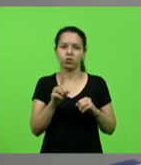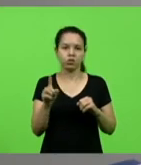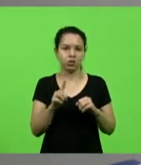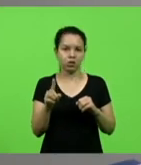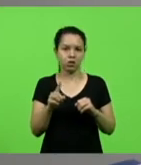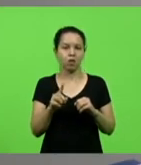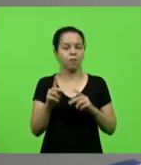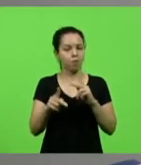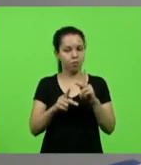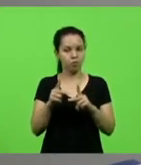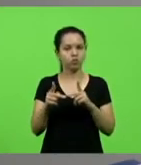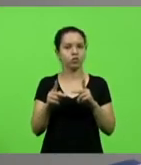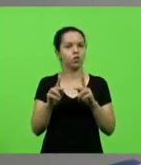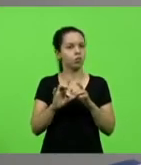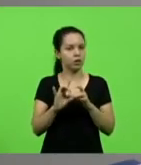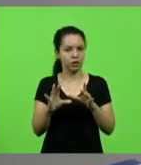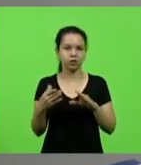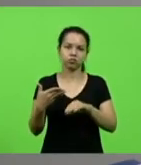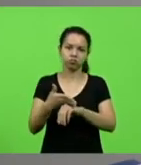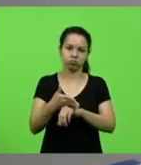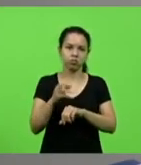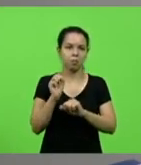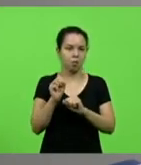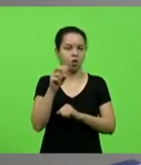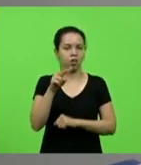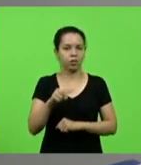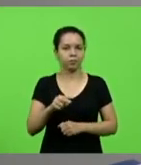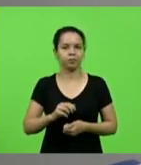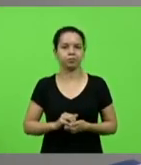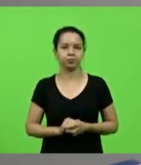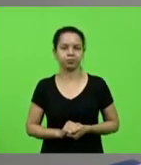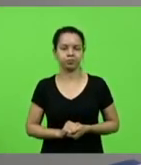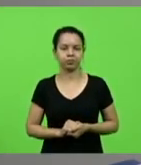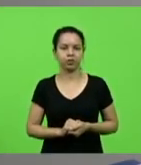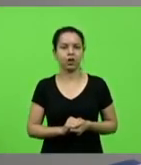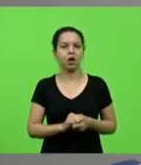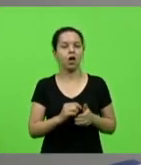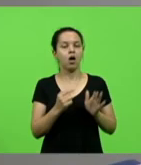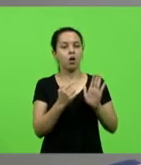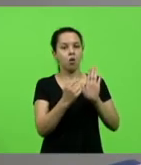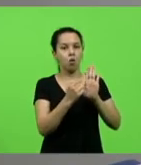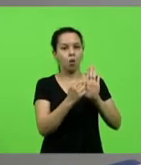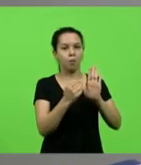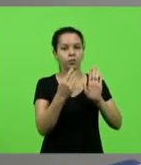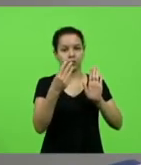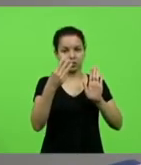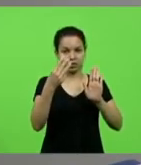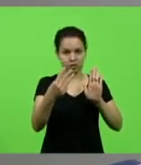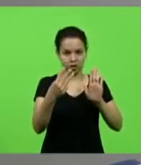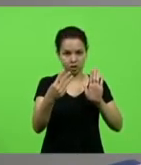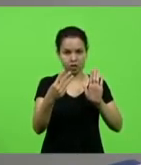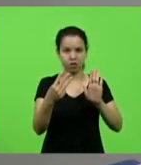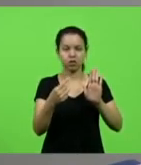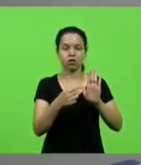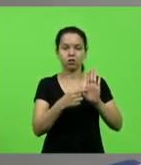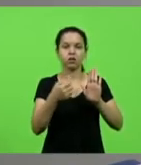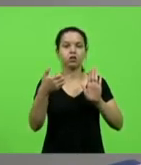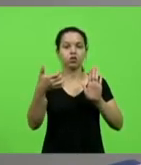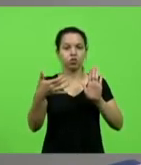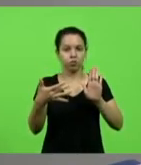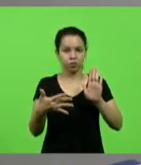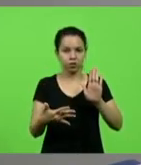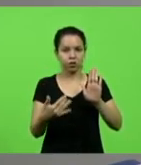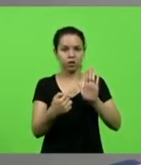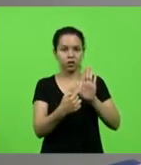acessar. Em relação ao capítulo 3, então ele acresce no capítulo 3, a linha